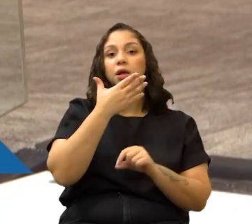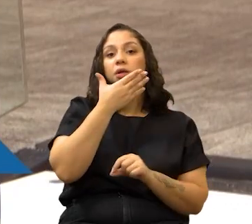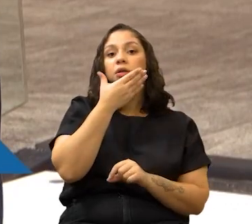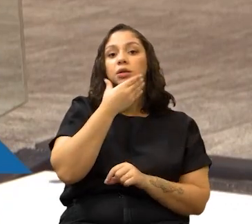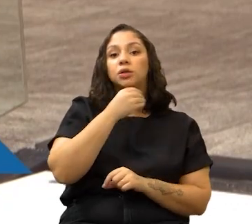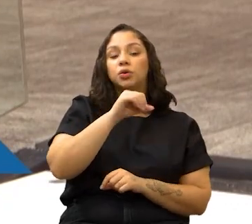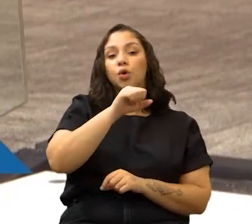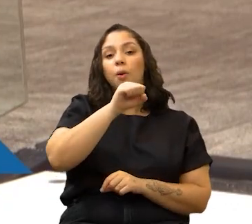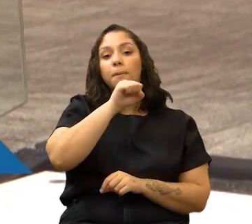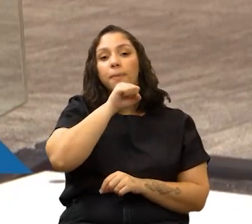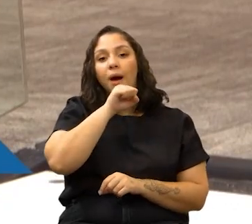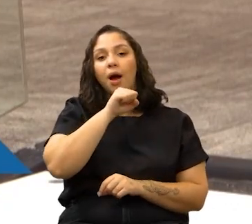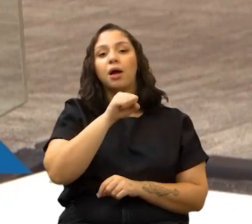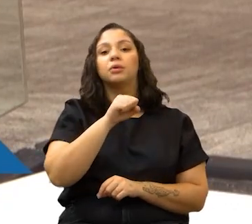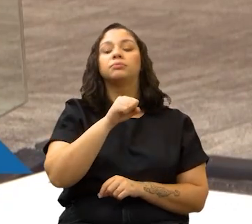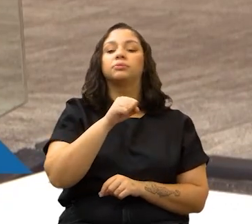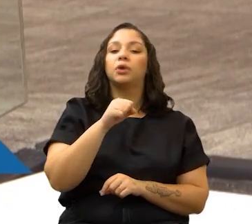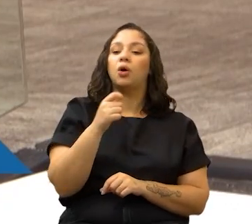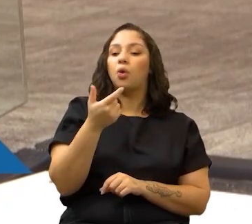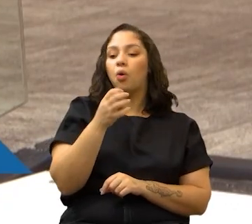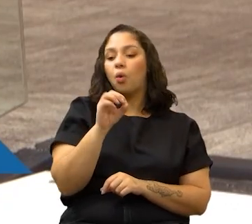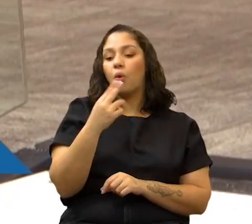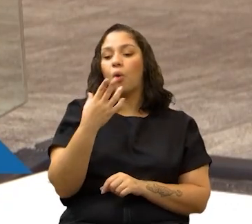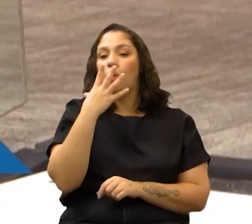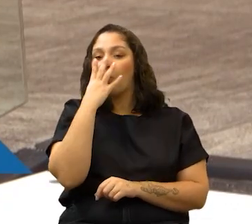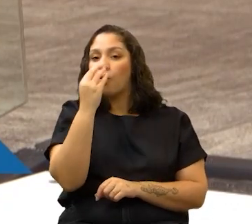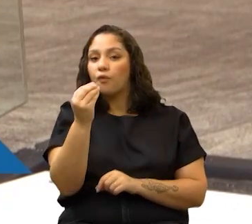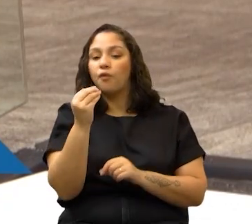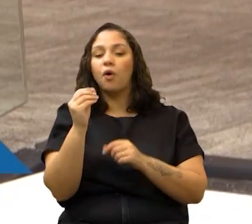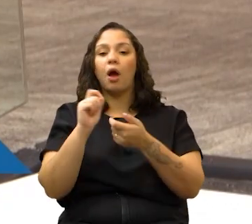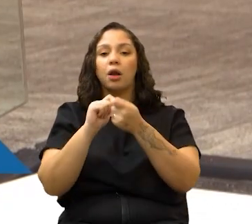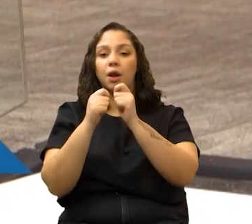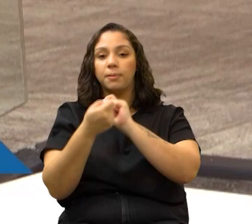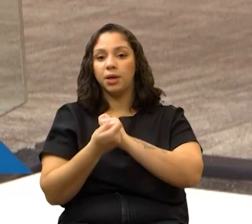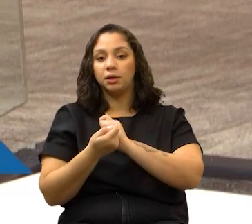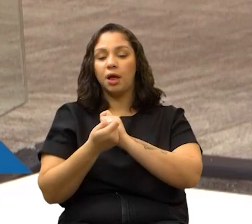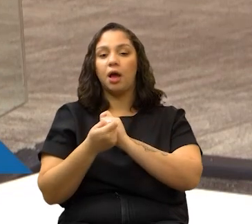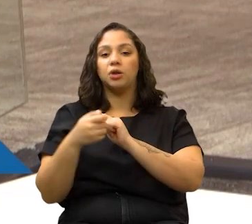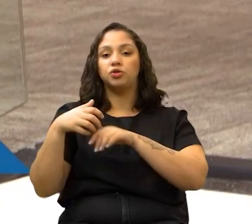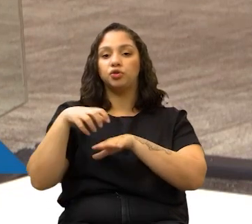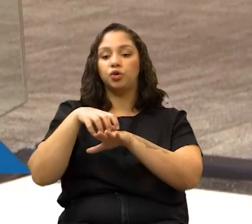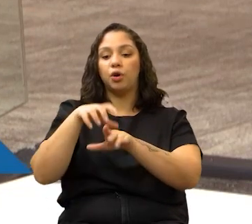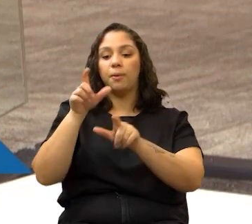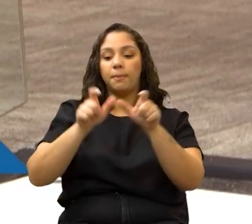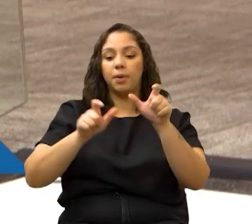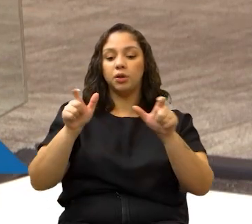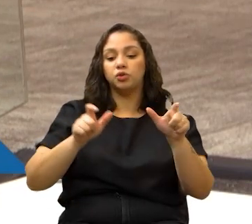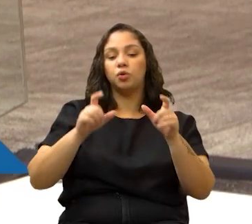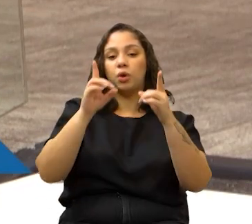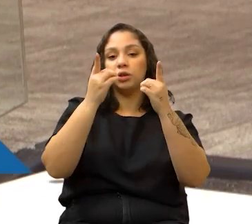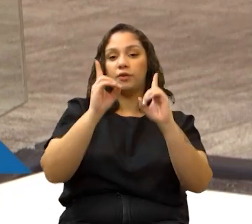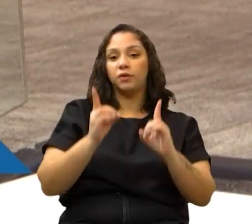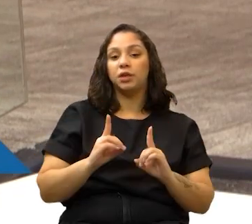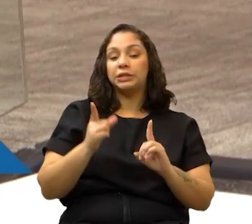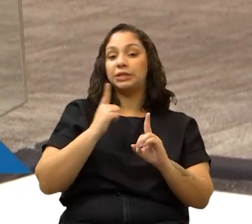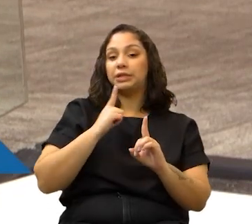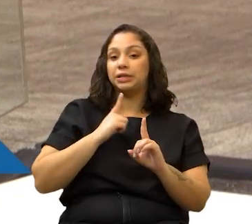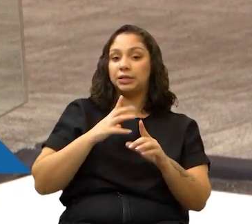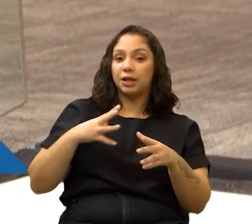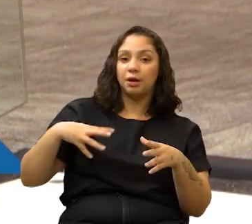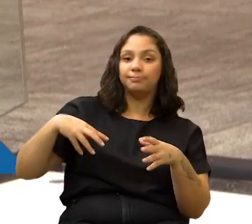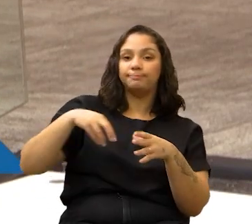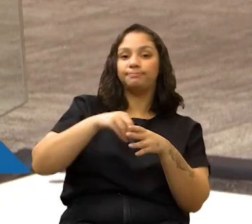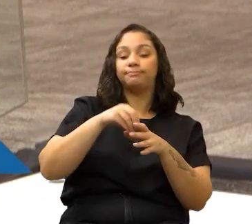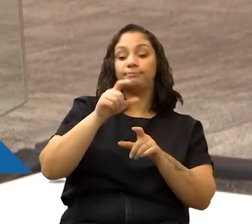que o ligado e que os transportes, as vans adaptadas para o transporte de pessoas com deficiências, onde são